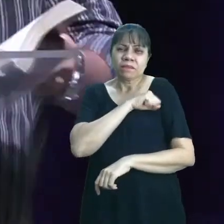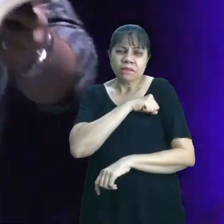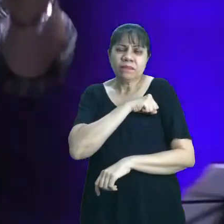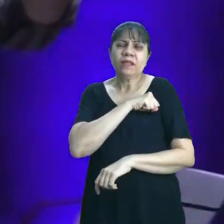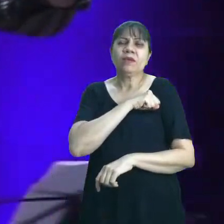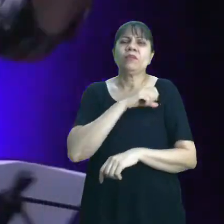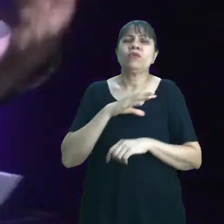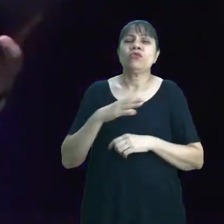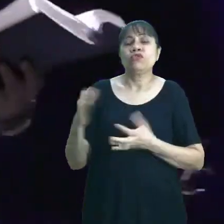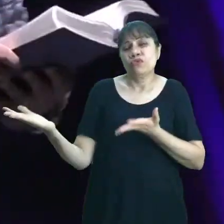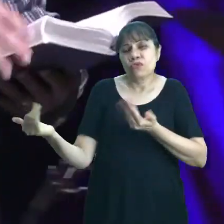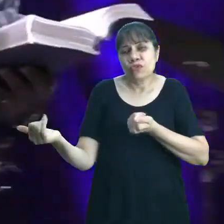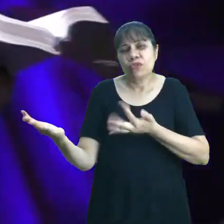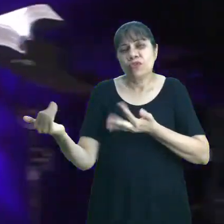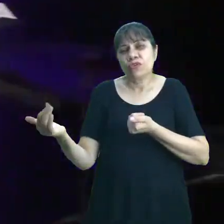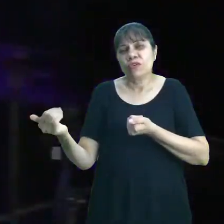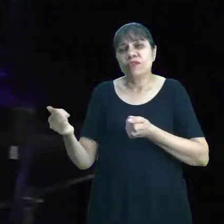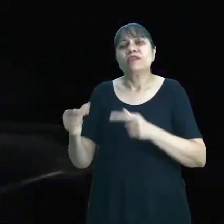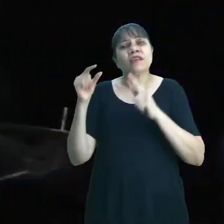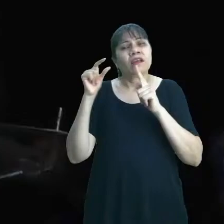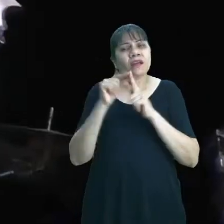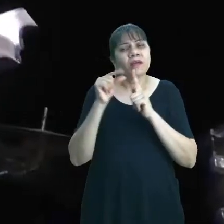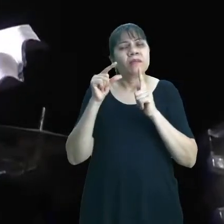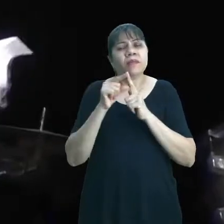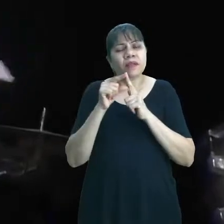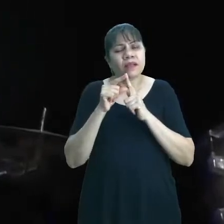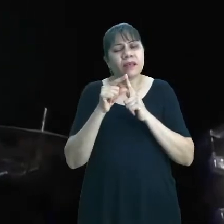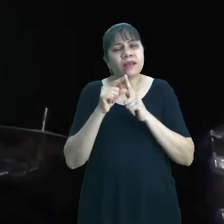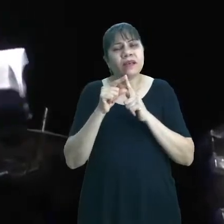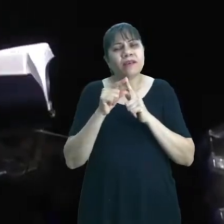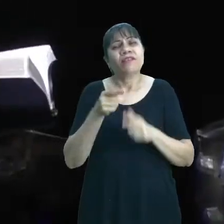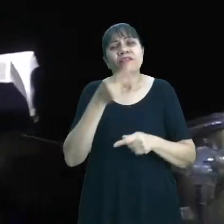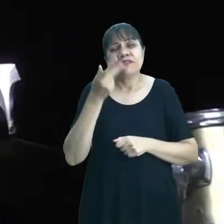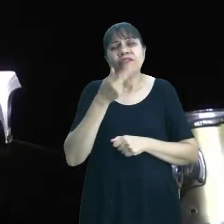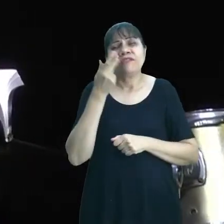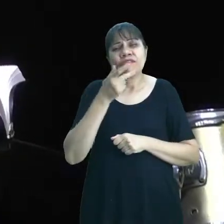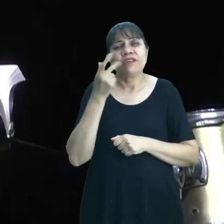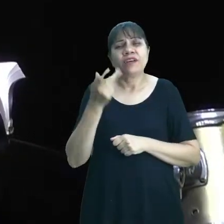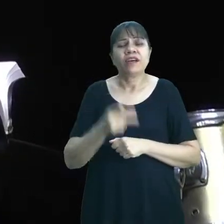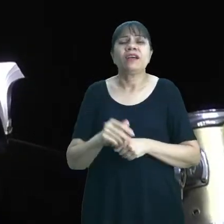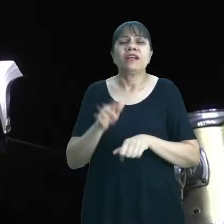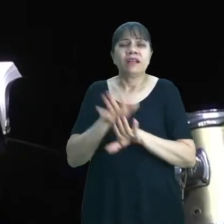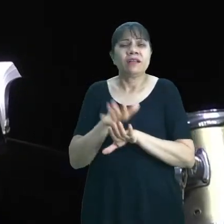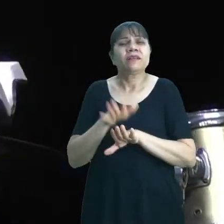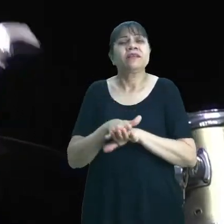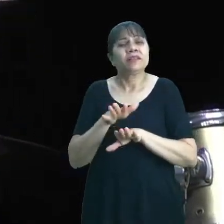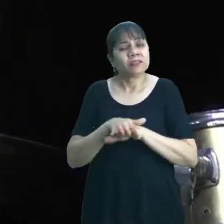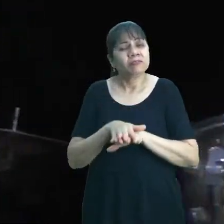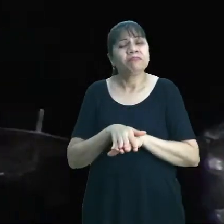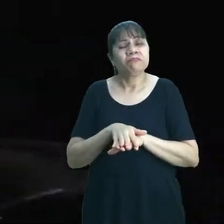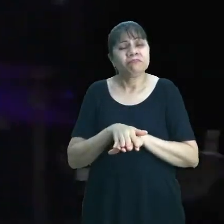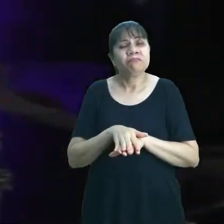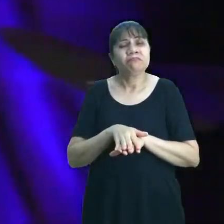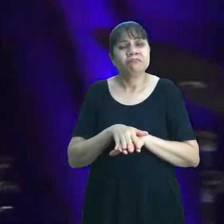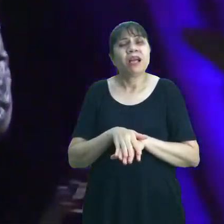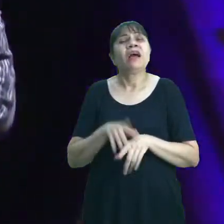Jovens, essa palavra ela fala a respeito de sexualidade. Sabe por